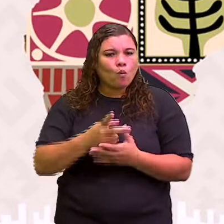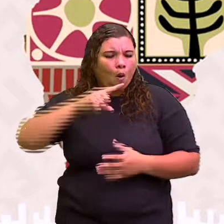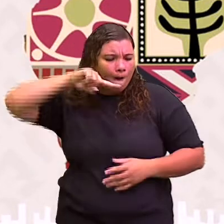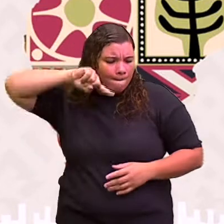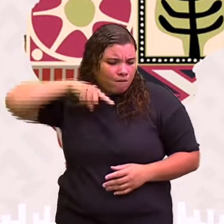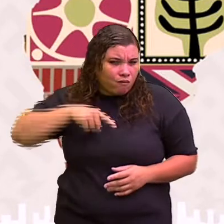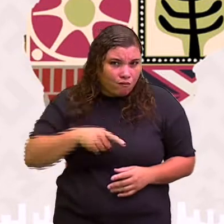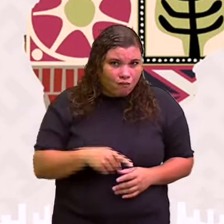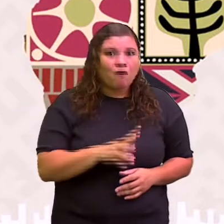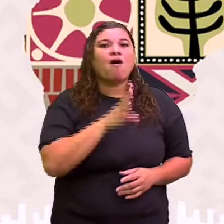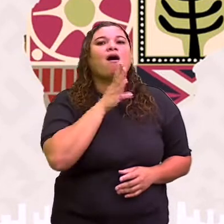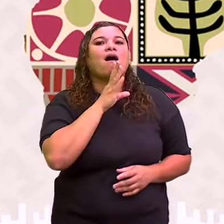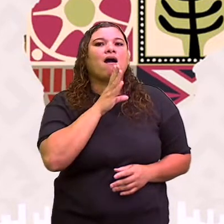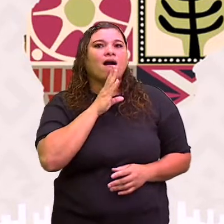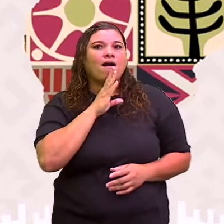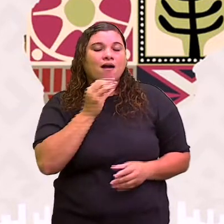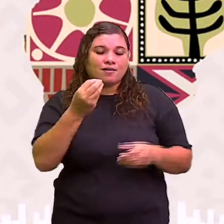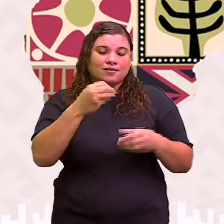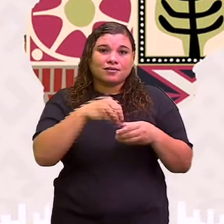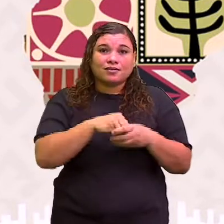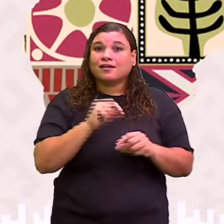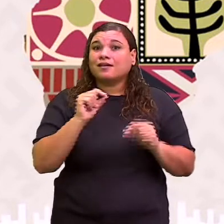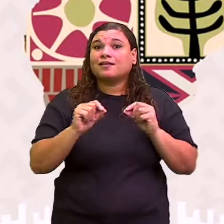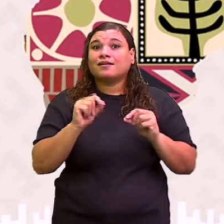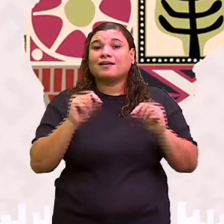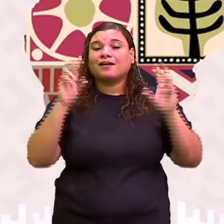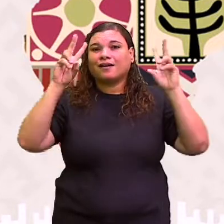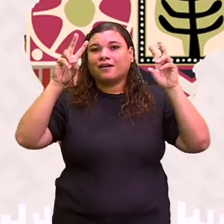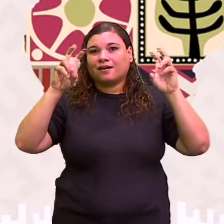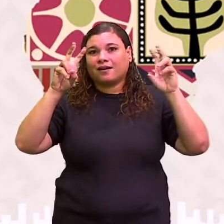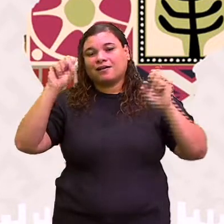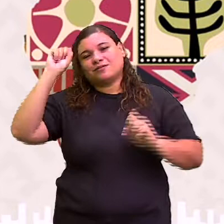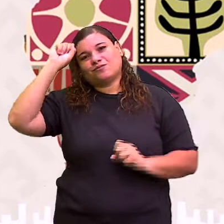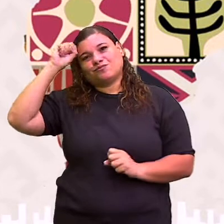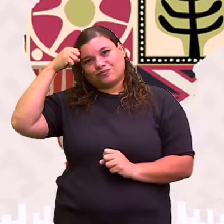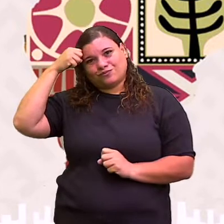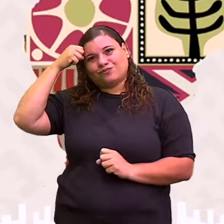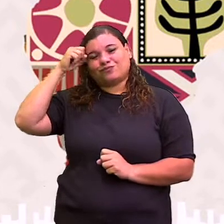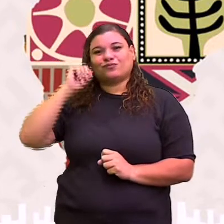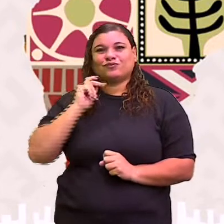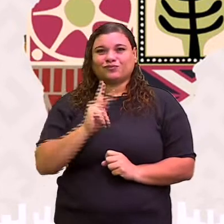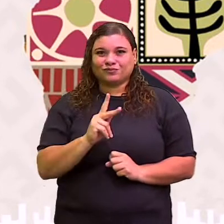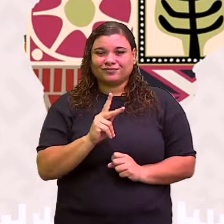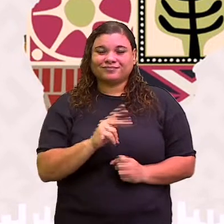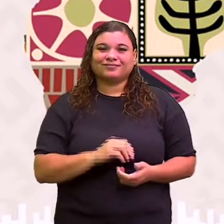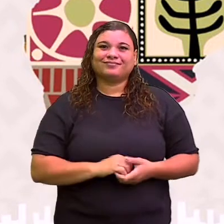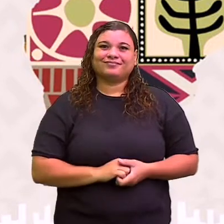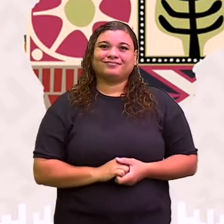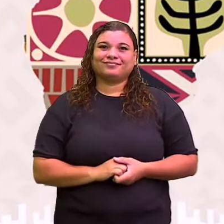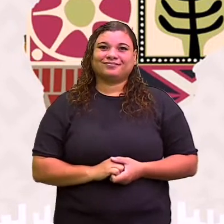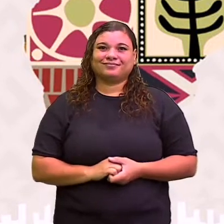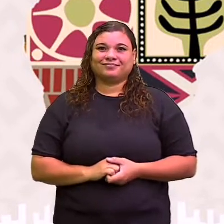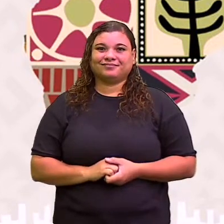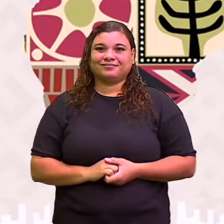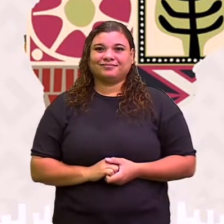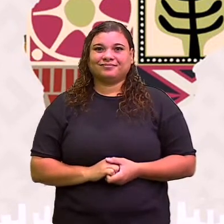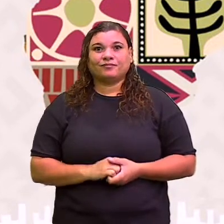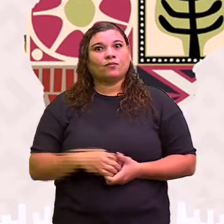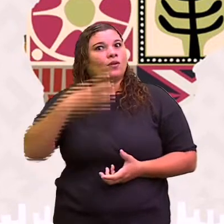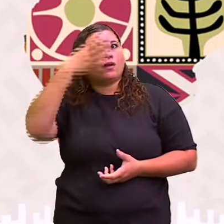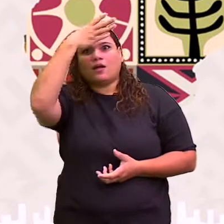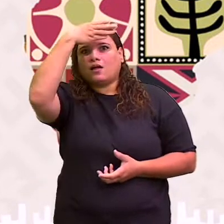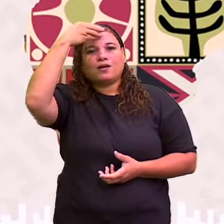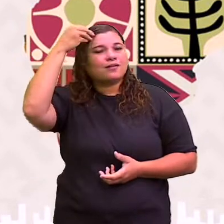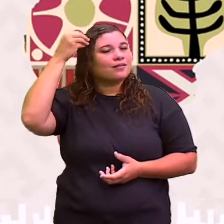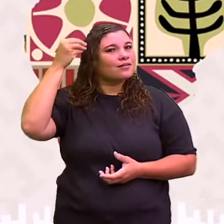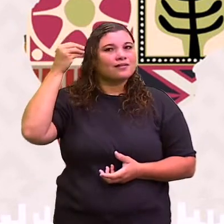diversidade que nós vamos encontrar no continente africano. ok? Não